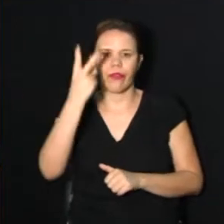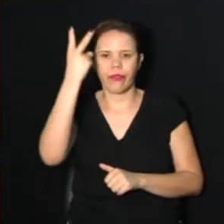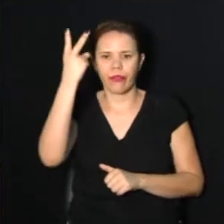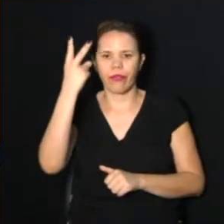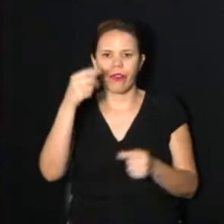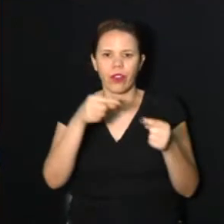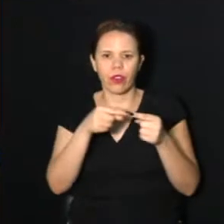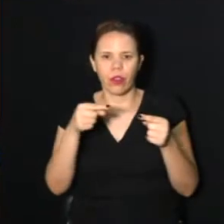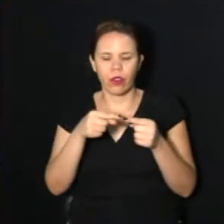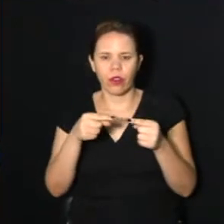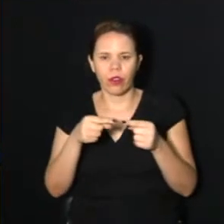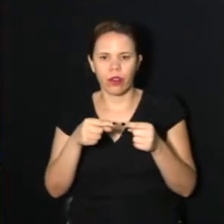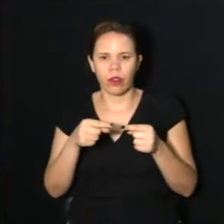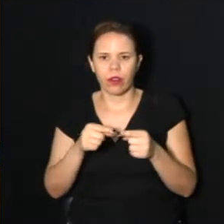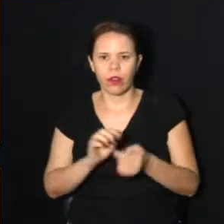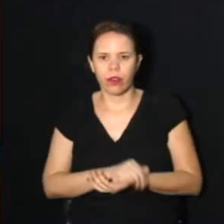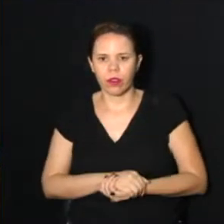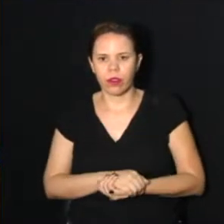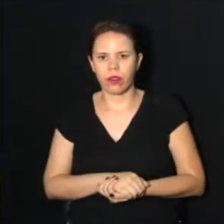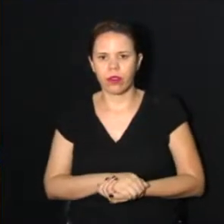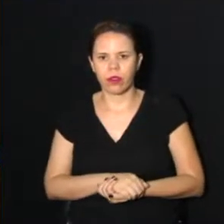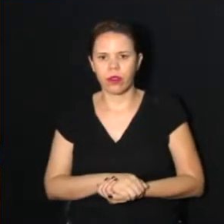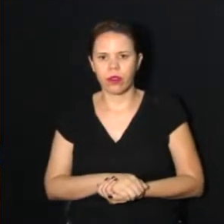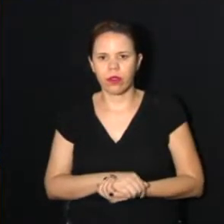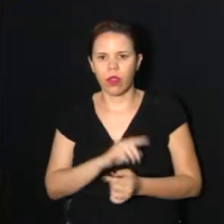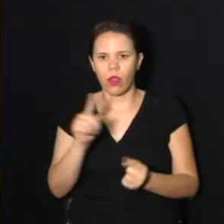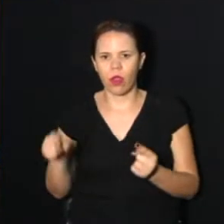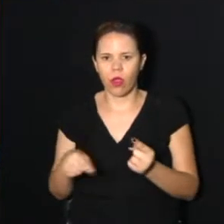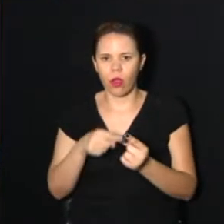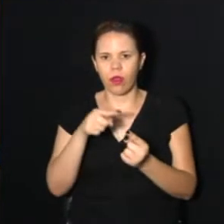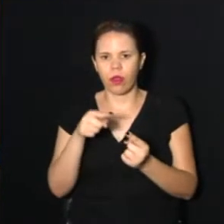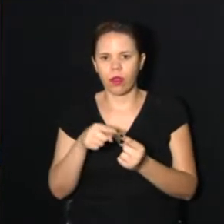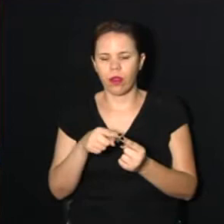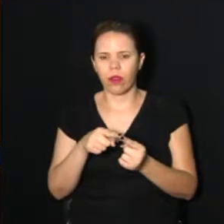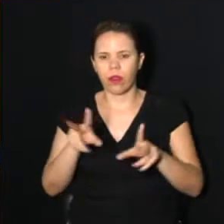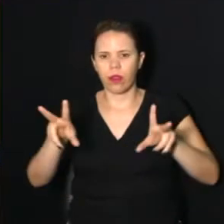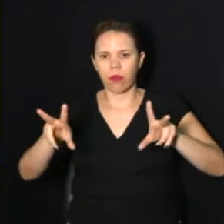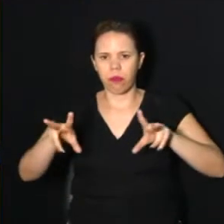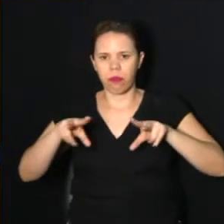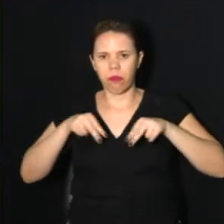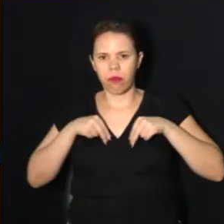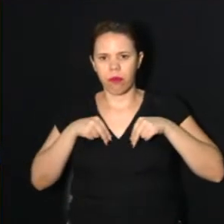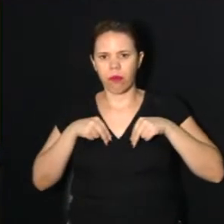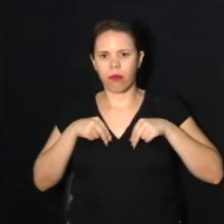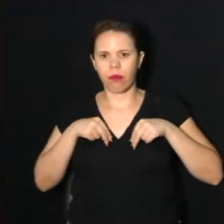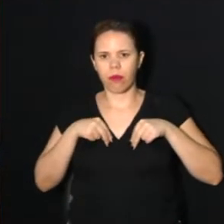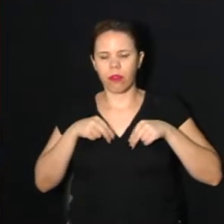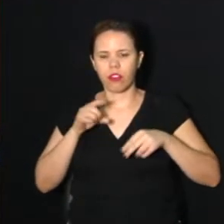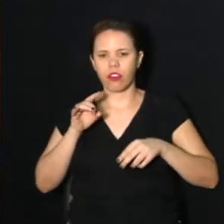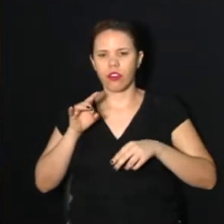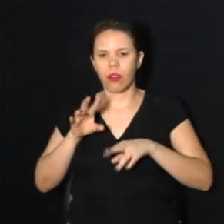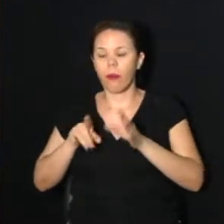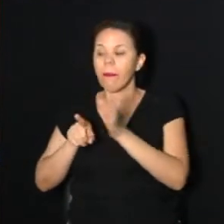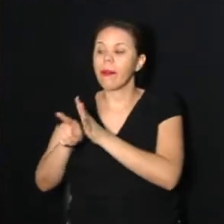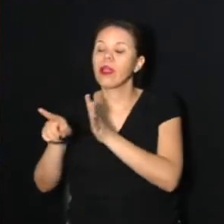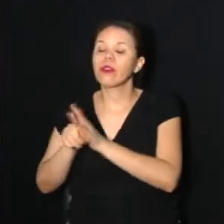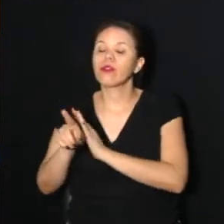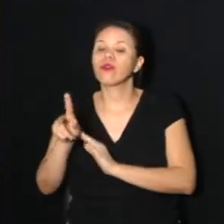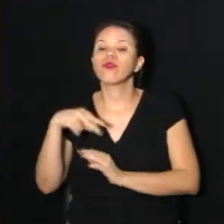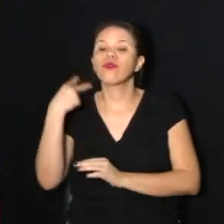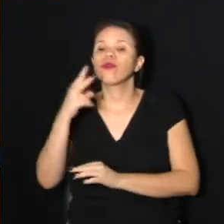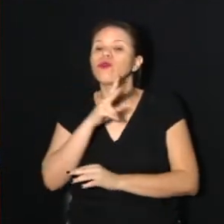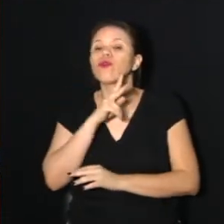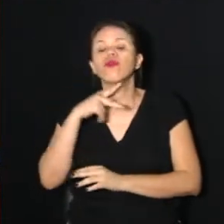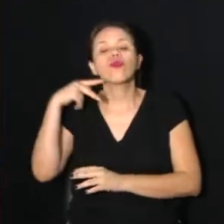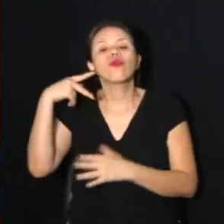com os juízos objetivos de meritocracia. Eu só consulto o vereador Pirmínio Monteiro se